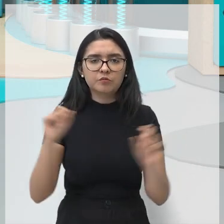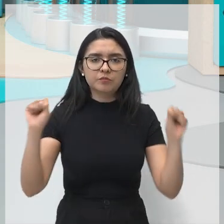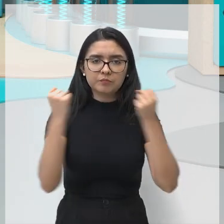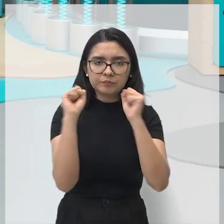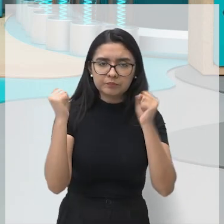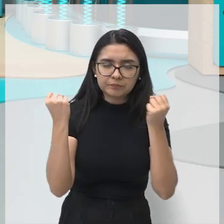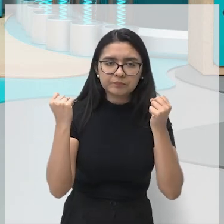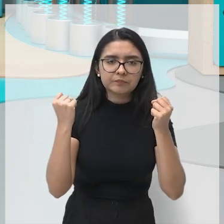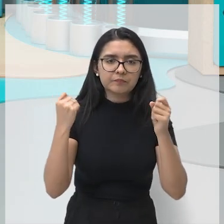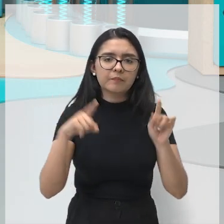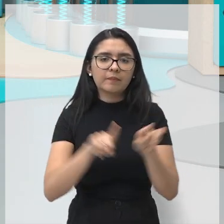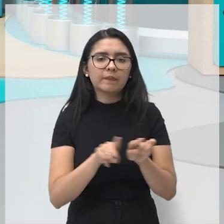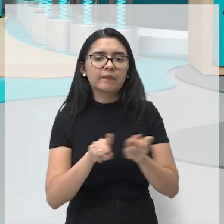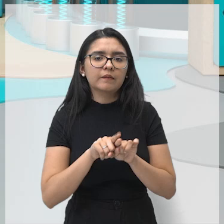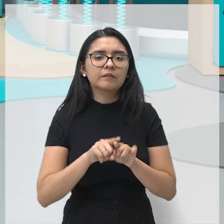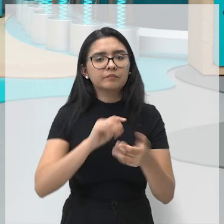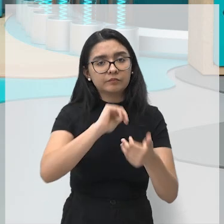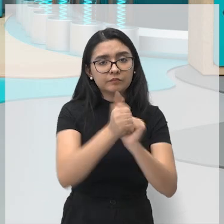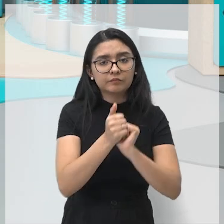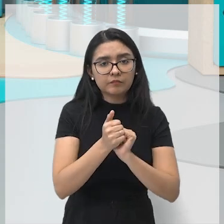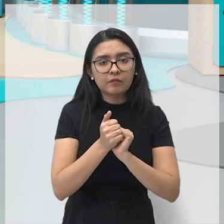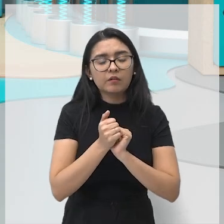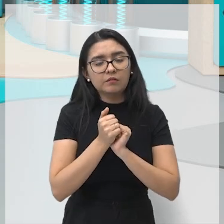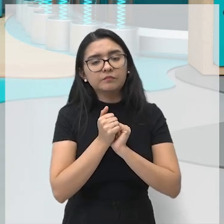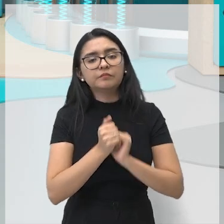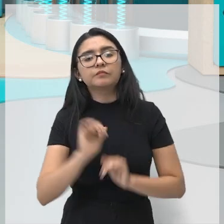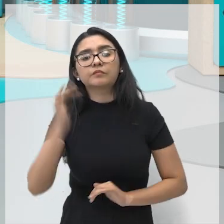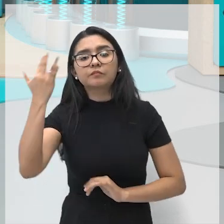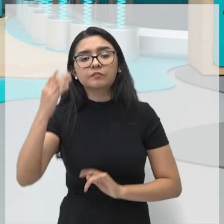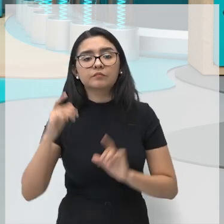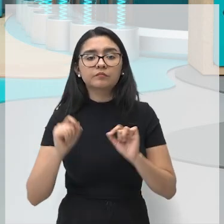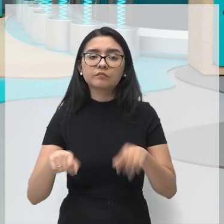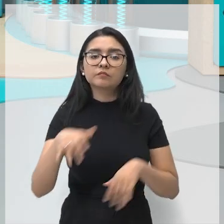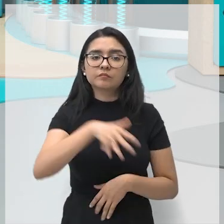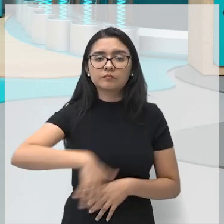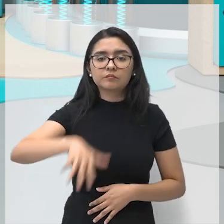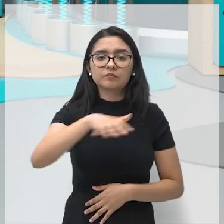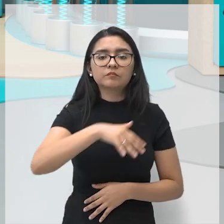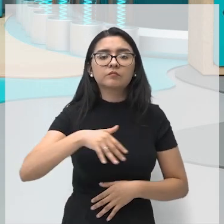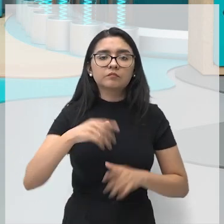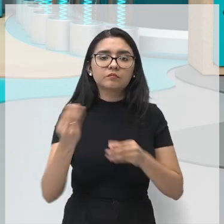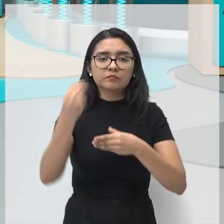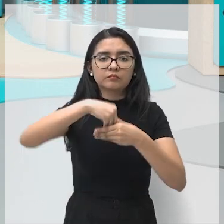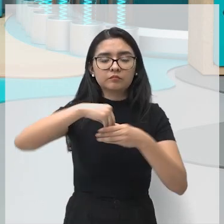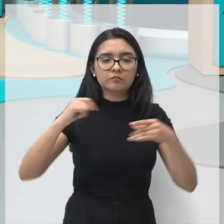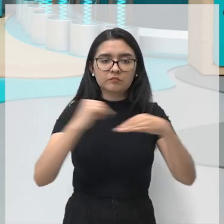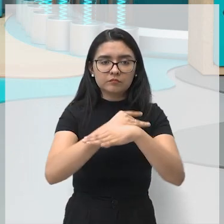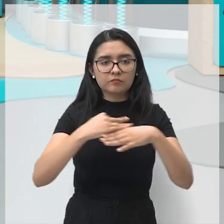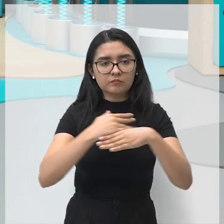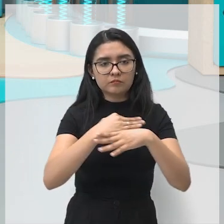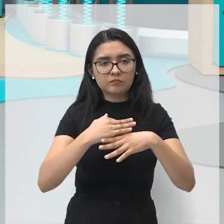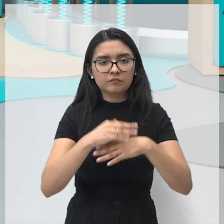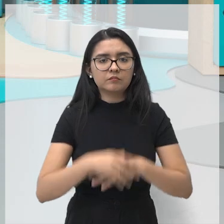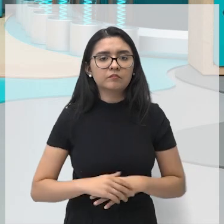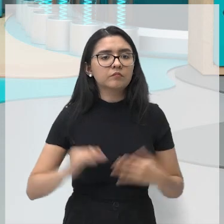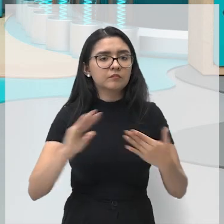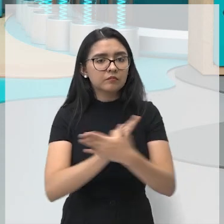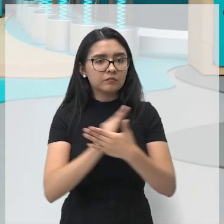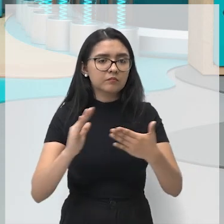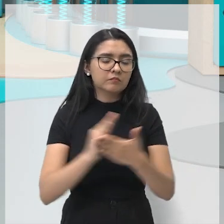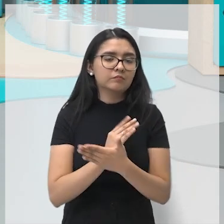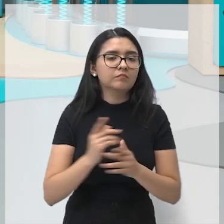a atividades físicas e esportivas que acontecem em ambientes urbanos. O texto continua: muitas